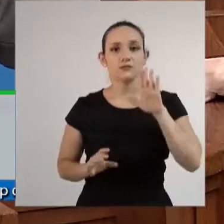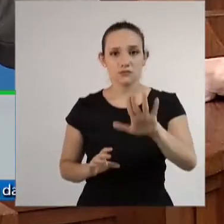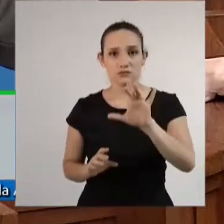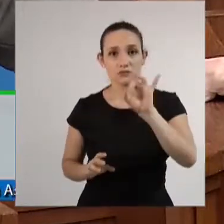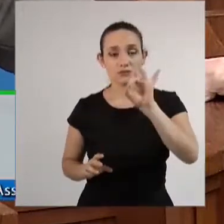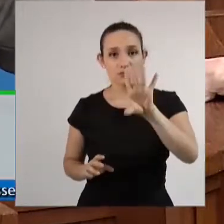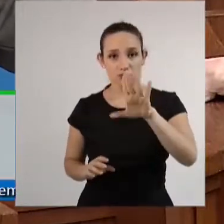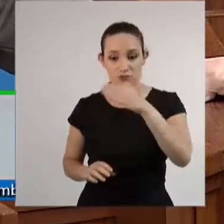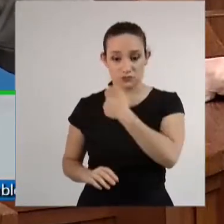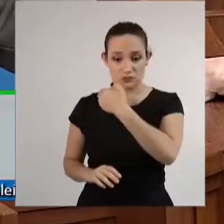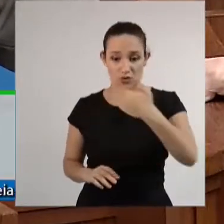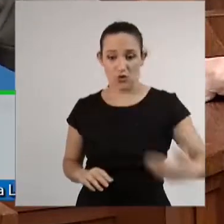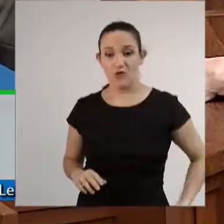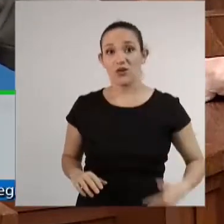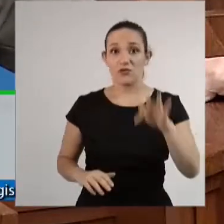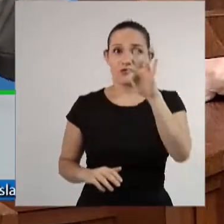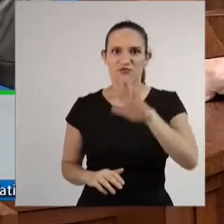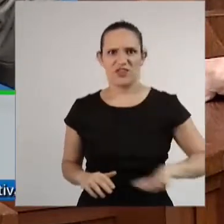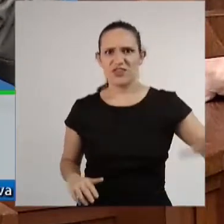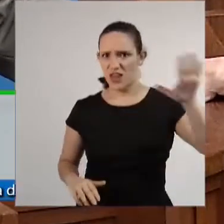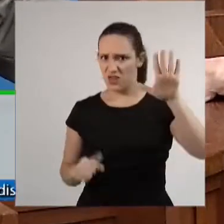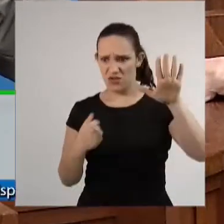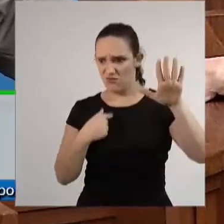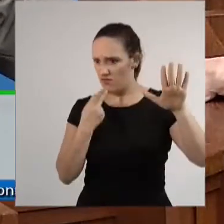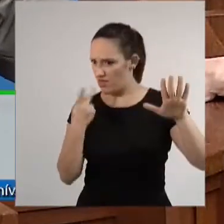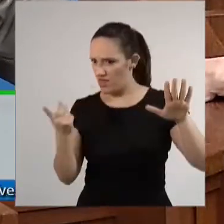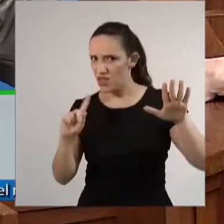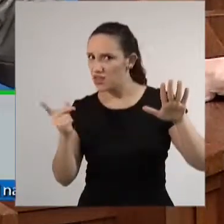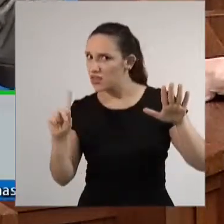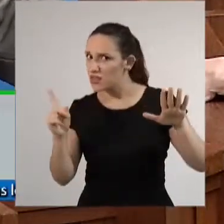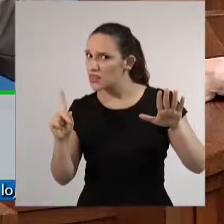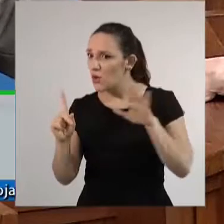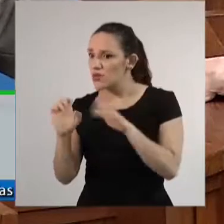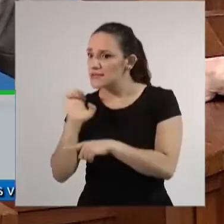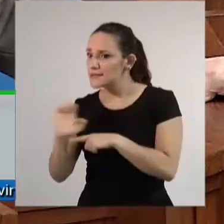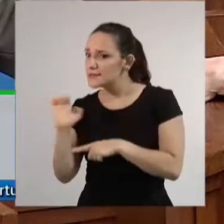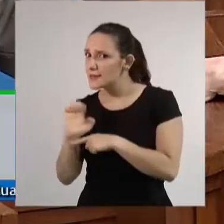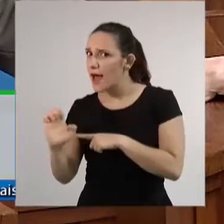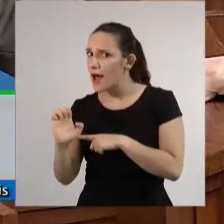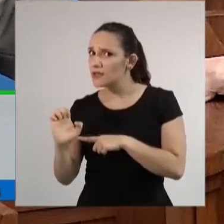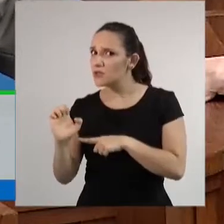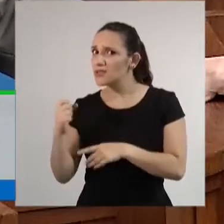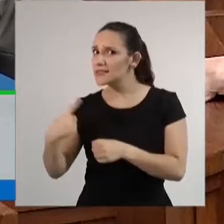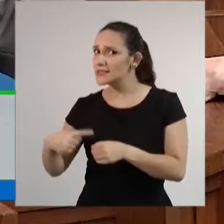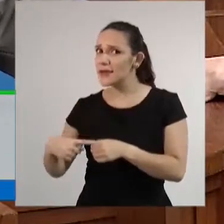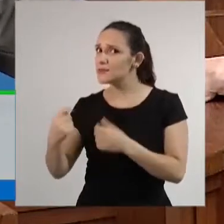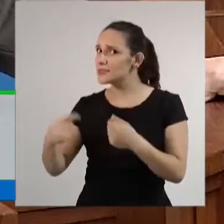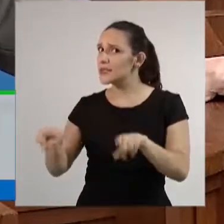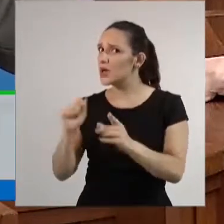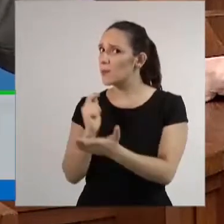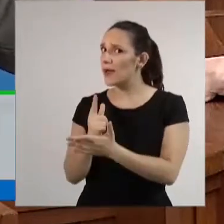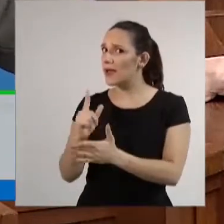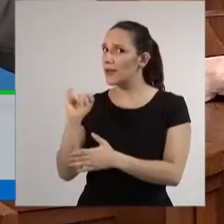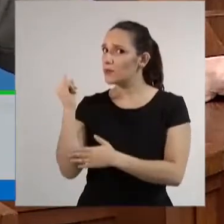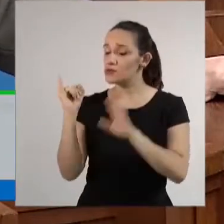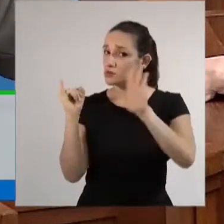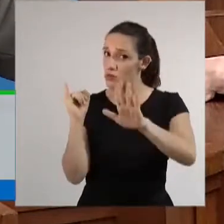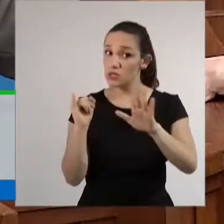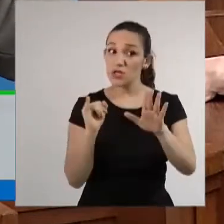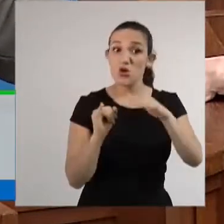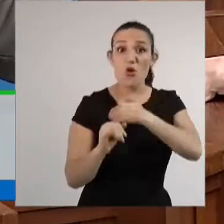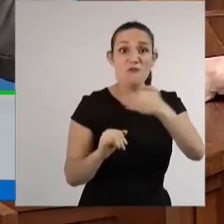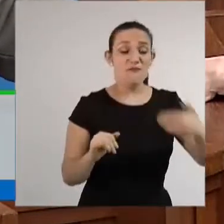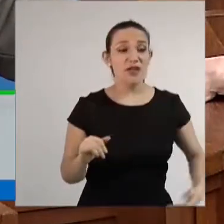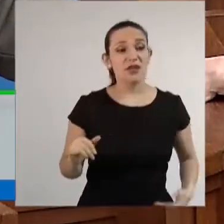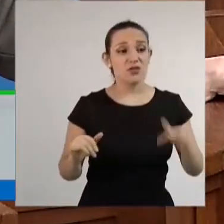federal, olha, eu não estou aqui mencionando as desonerações de estados e municípios, apenas o governo federal,